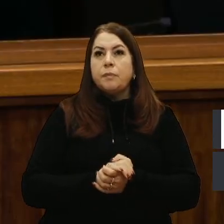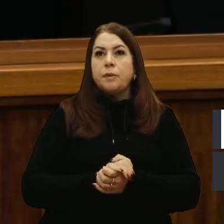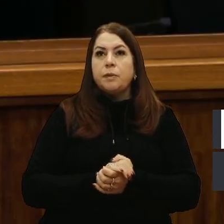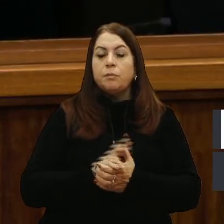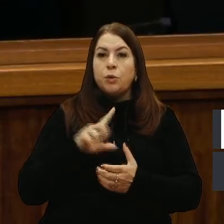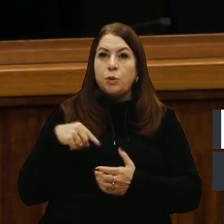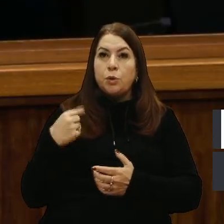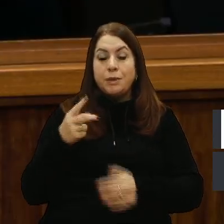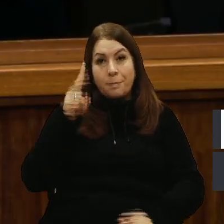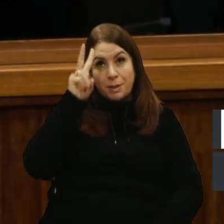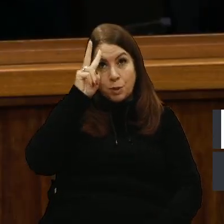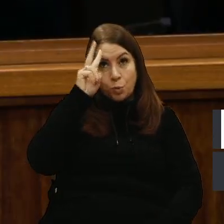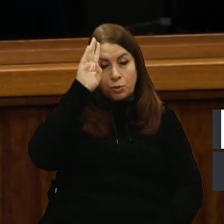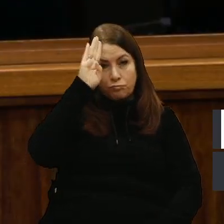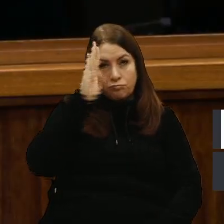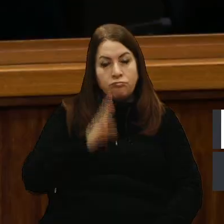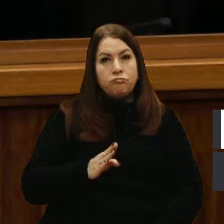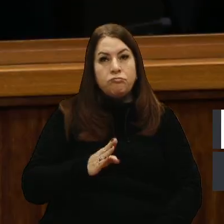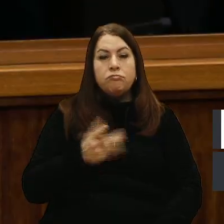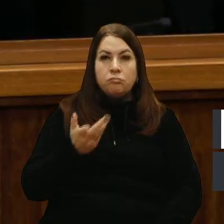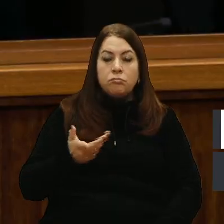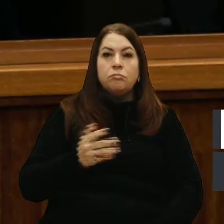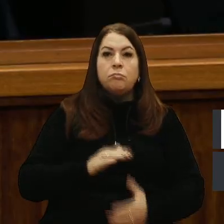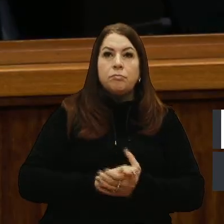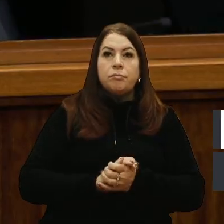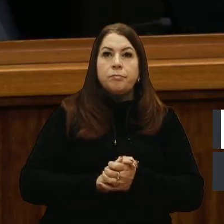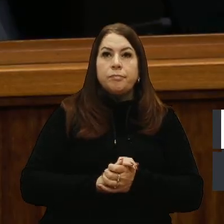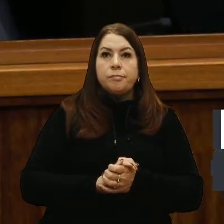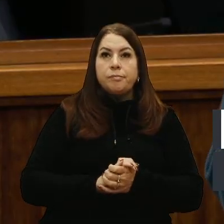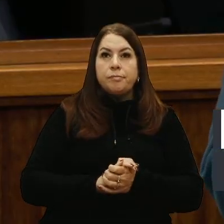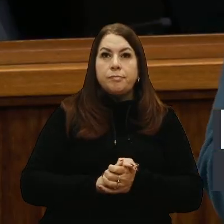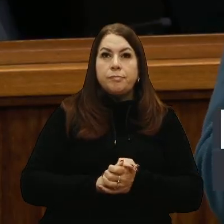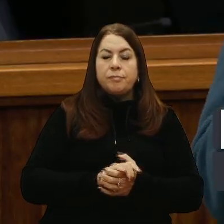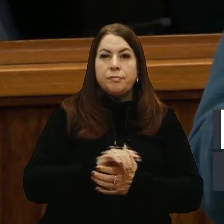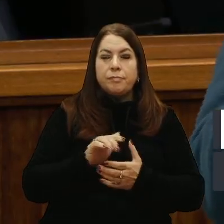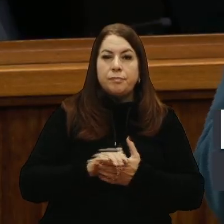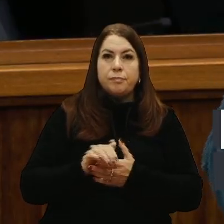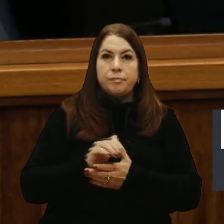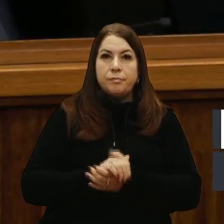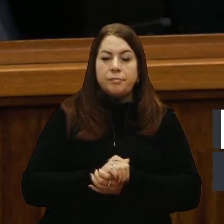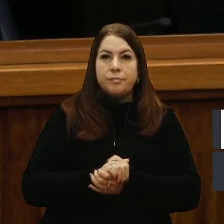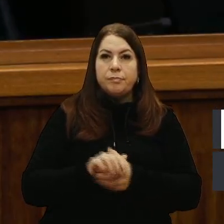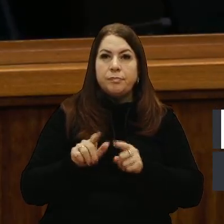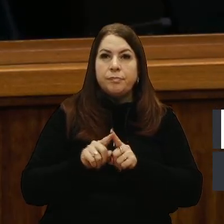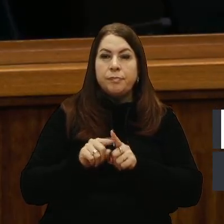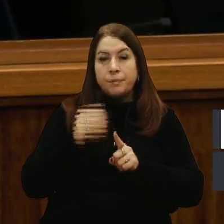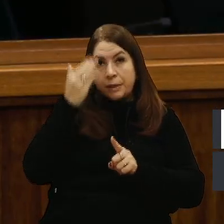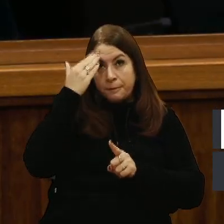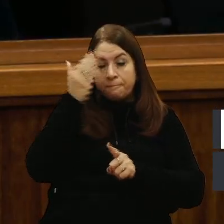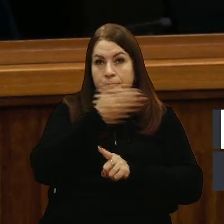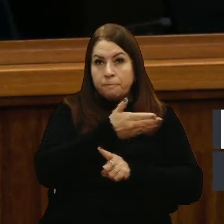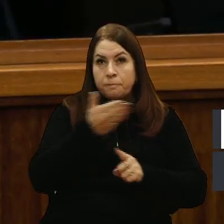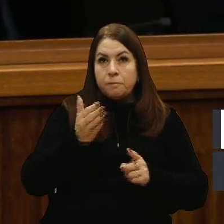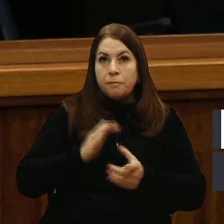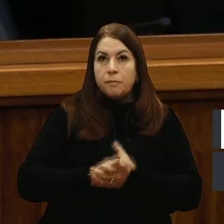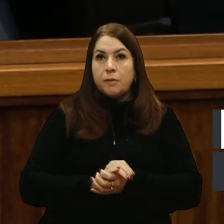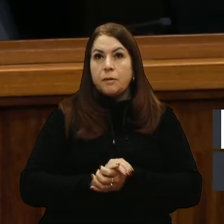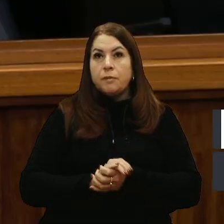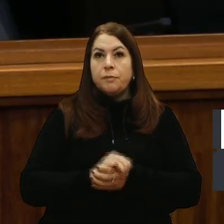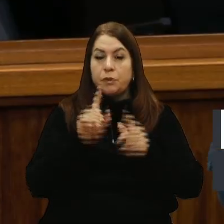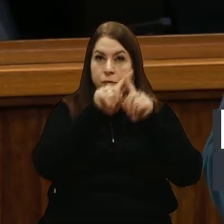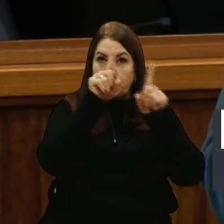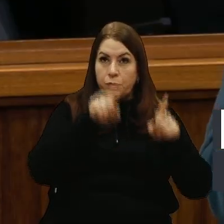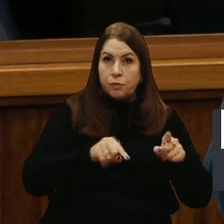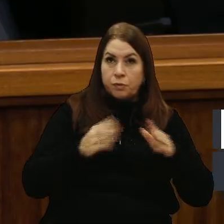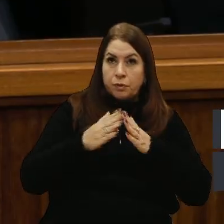todas as segundas-feiras, praticamente, a manhã inteira perdida. E também quero agradecer os servidores